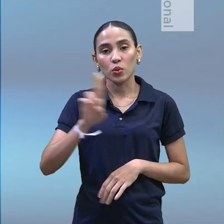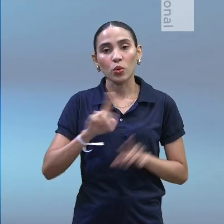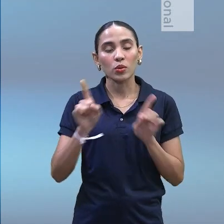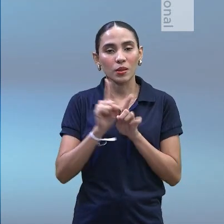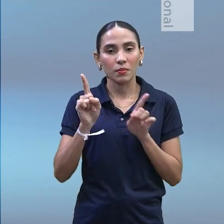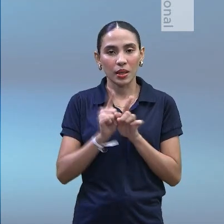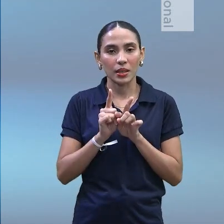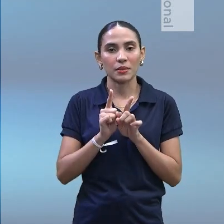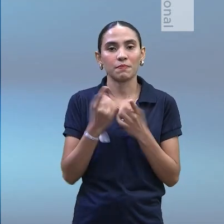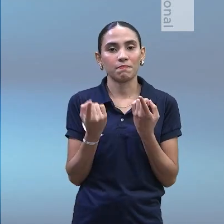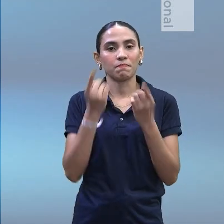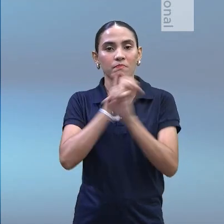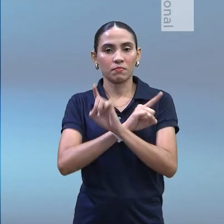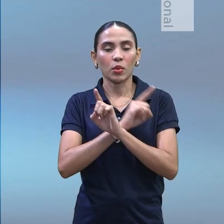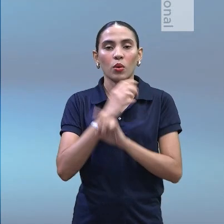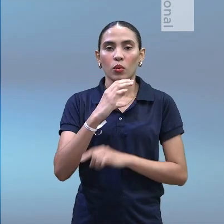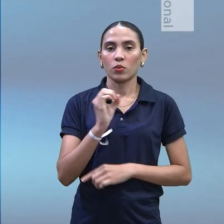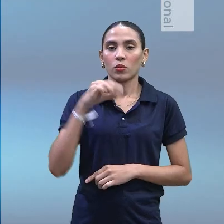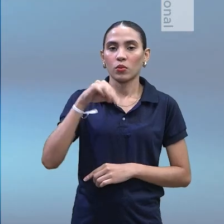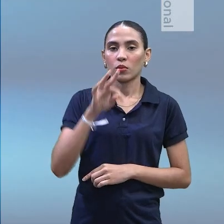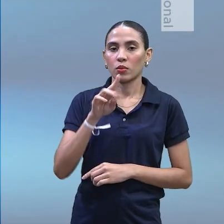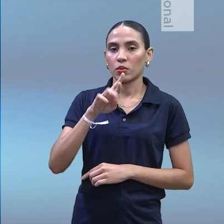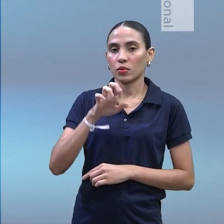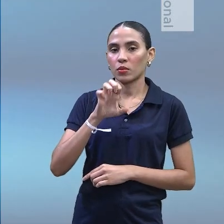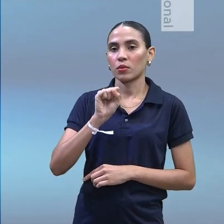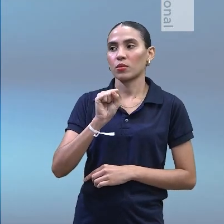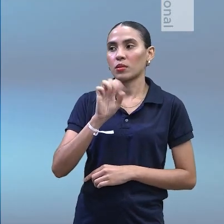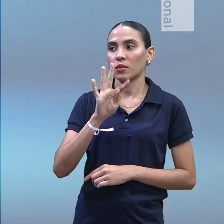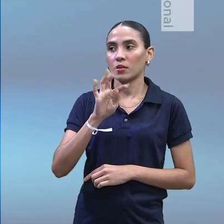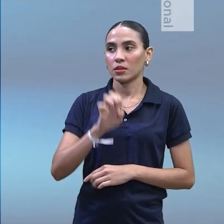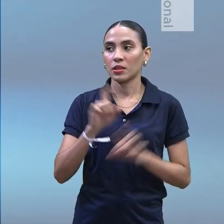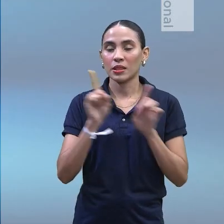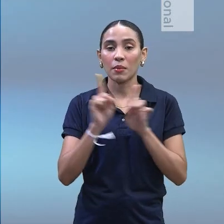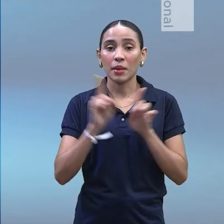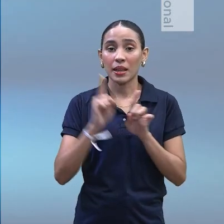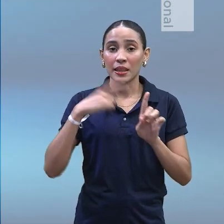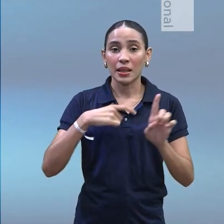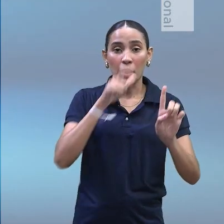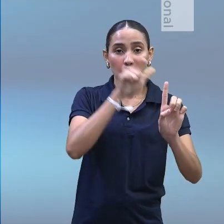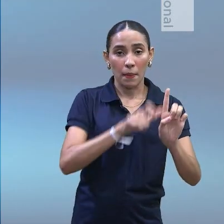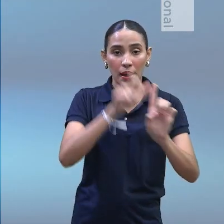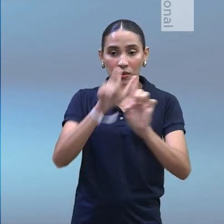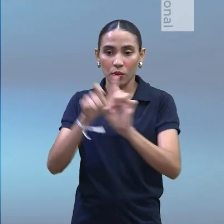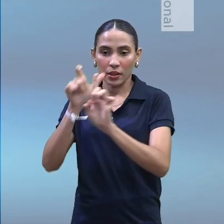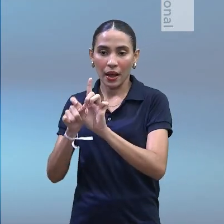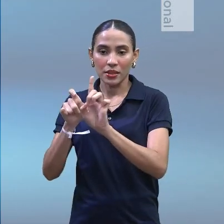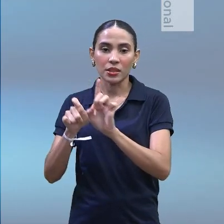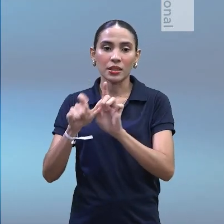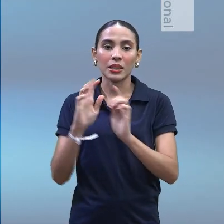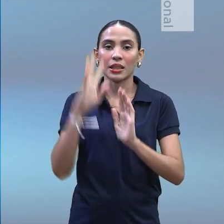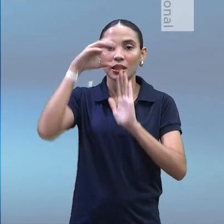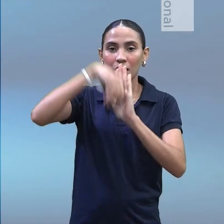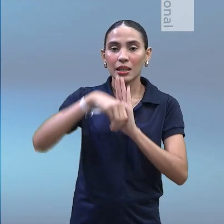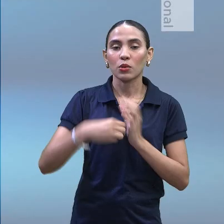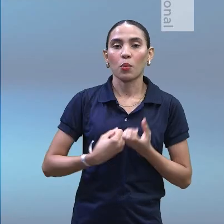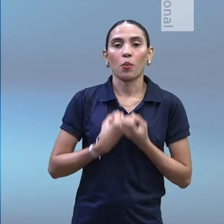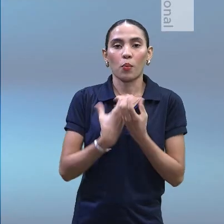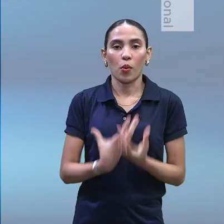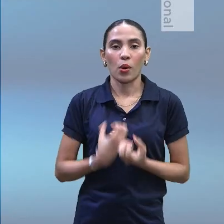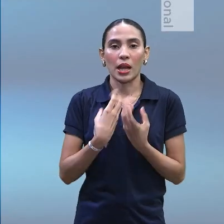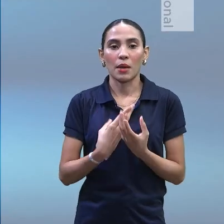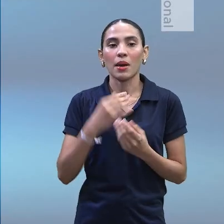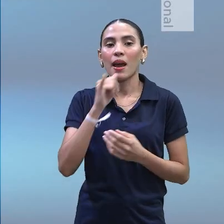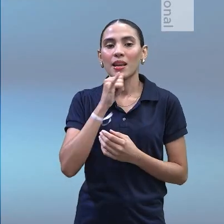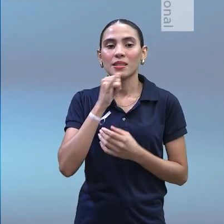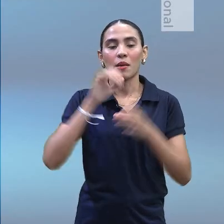fez esse contraste aí. Nós temos também o que? Personagens, né, do poema, que no caso aí o